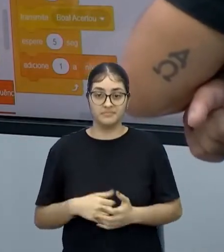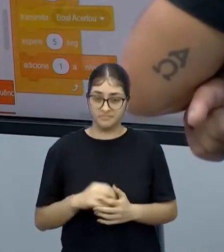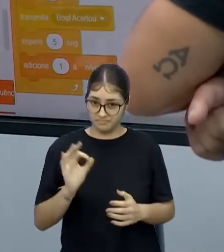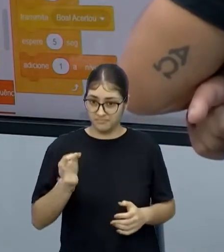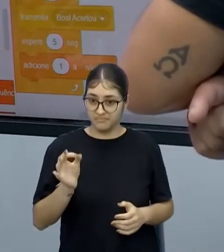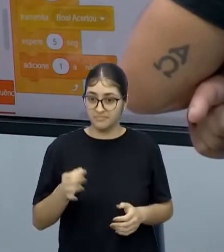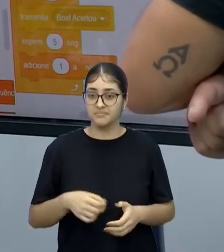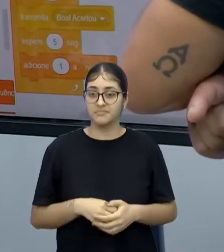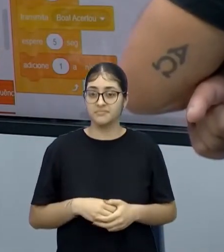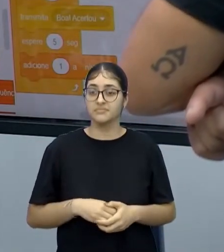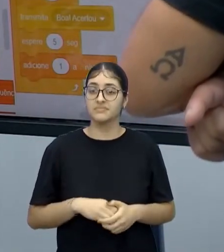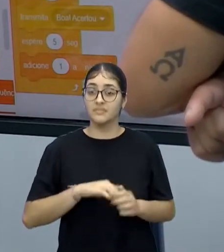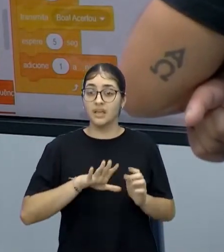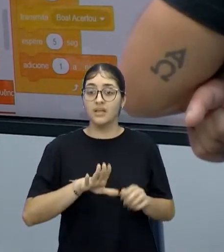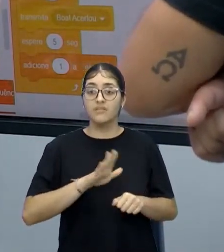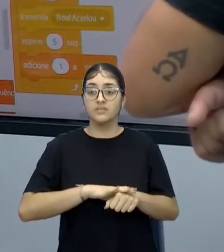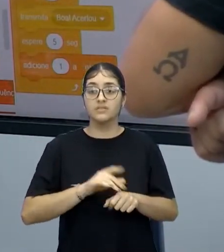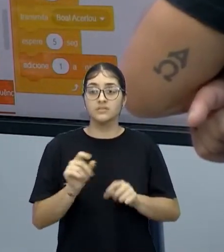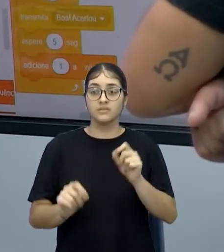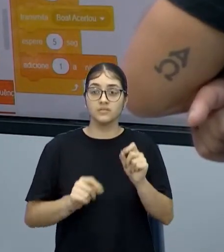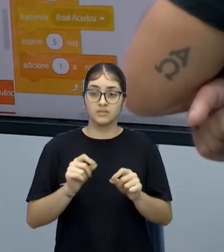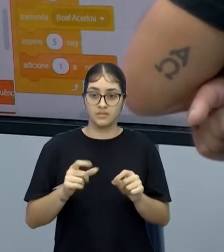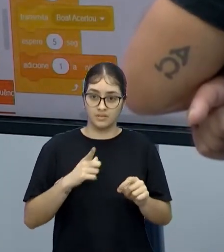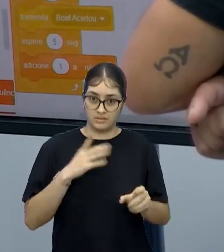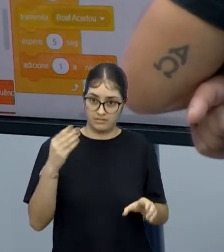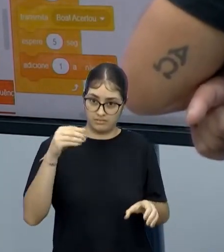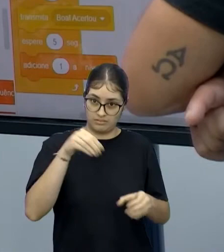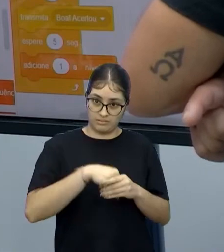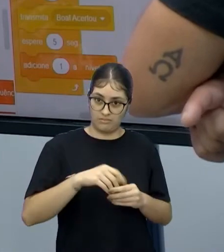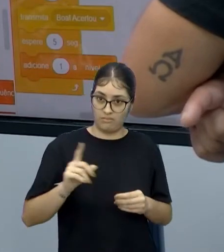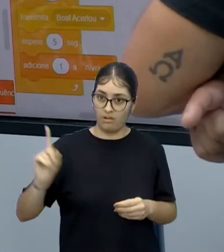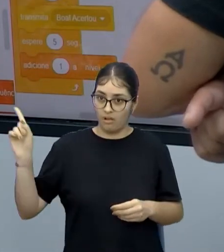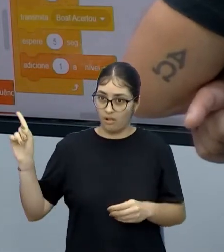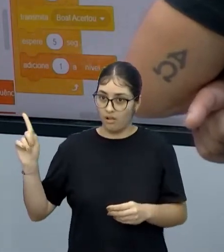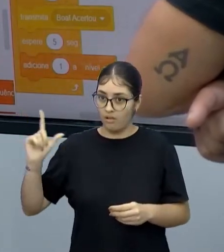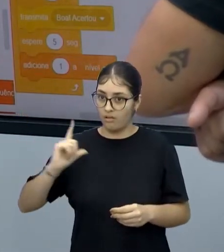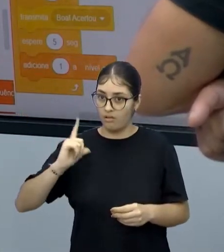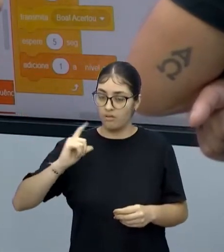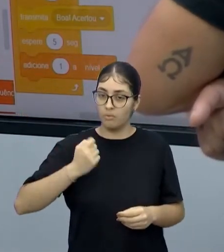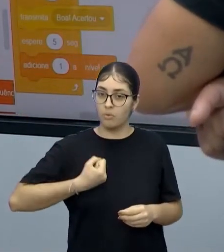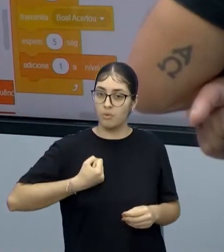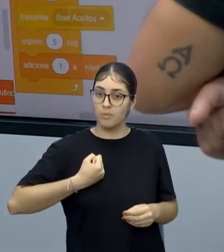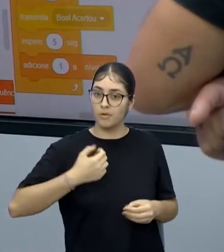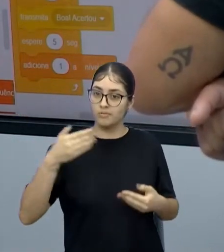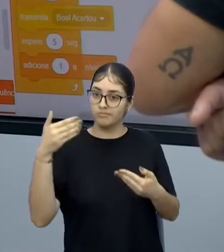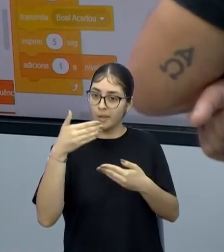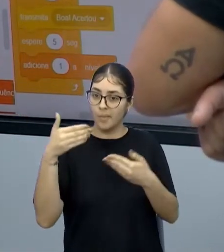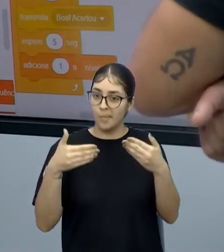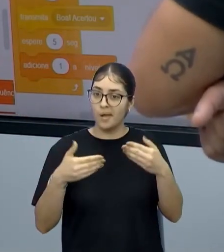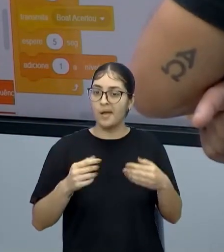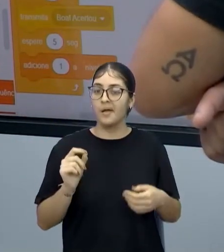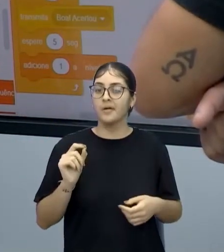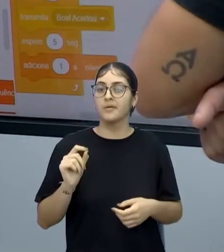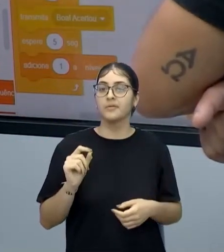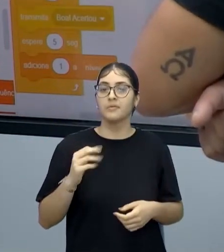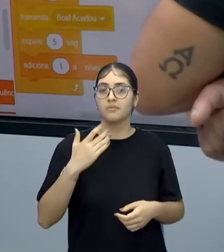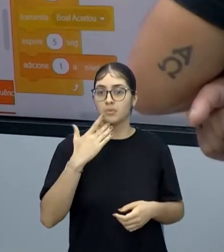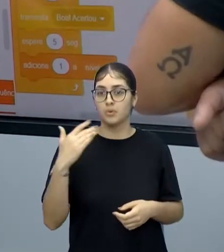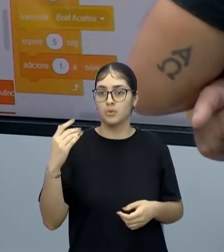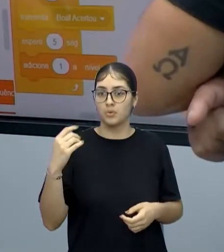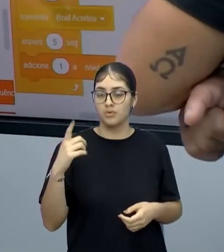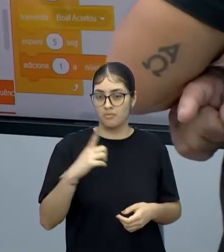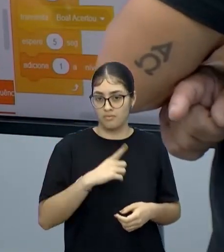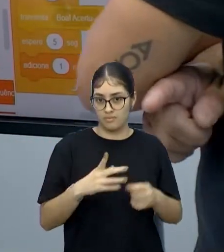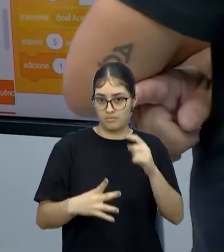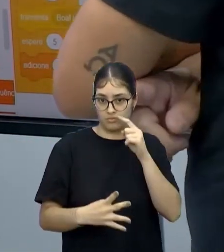certo? Então, o que eu quero que faça? Ó, dentro daqui, ó, adicione um número de 1 a 4. Quer dizer, são 4 cores, eu quero que ele